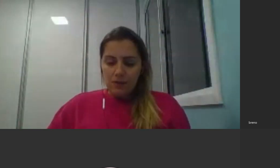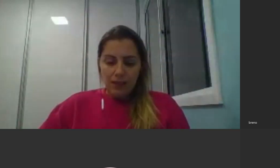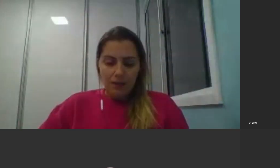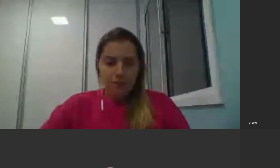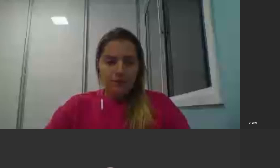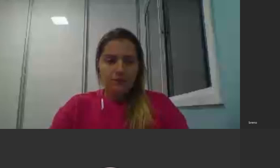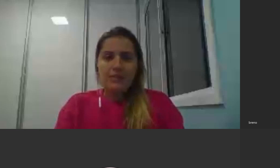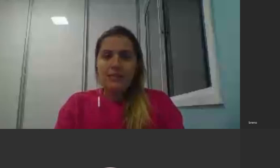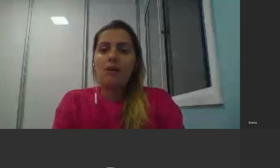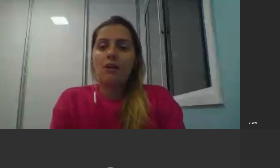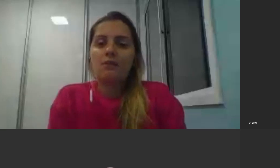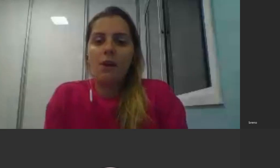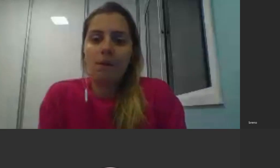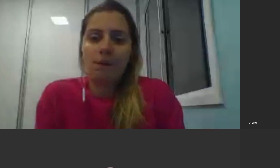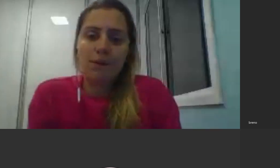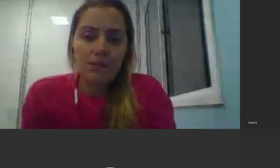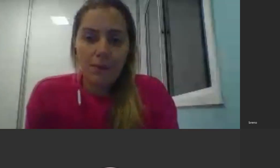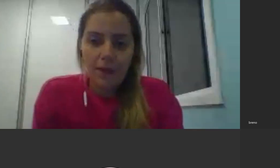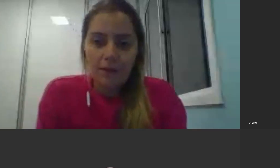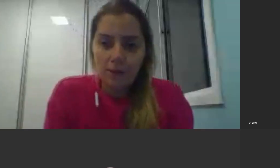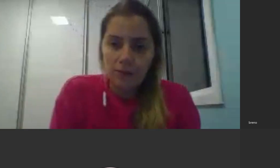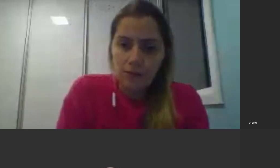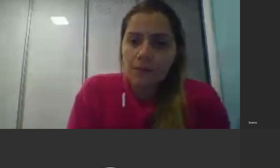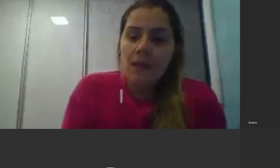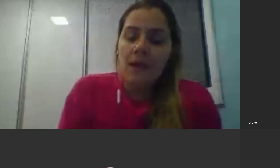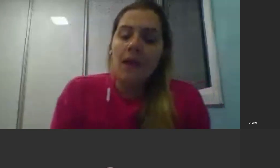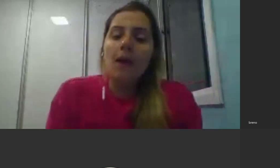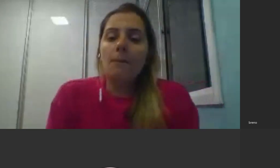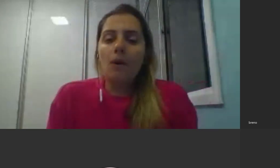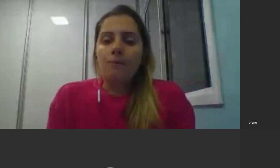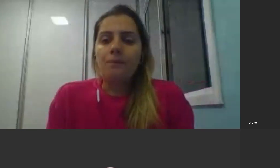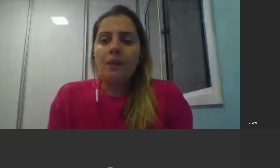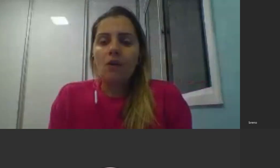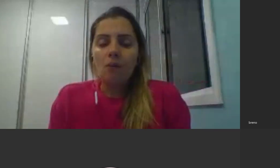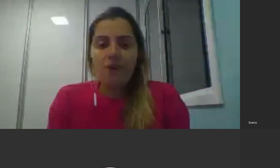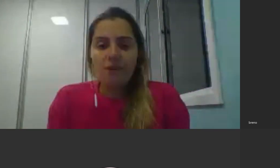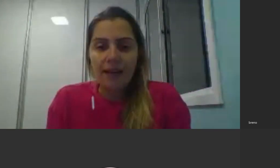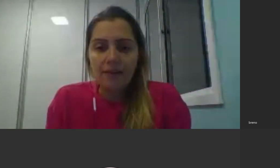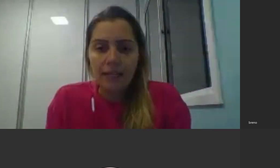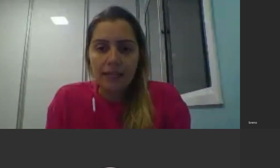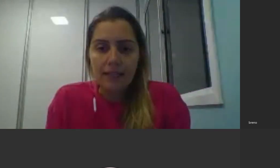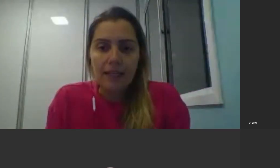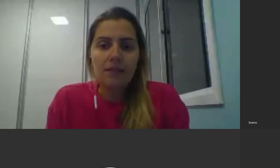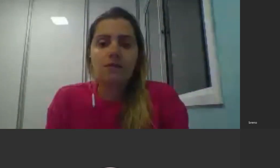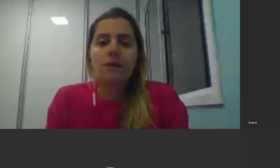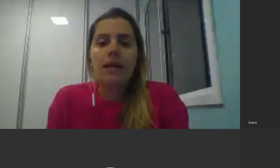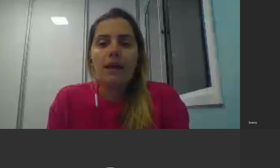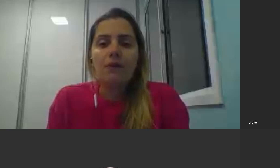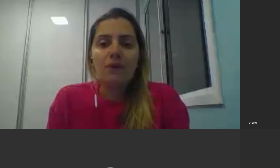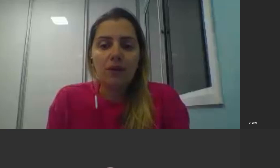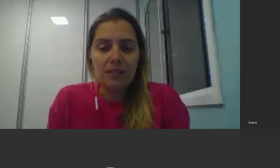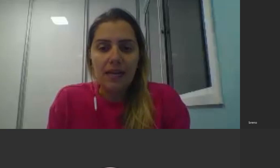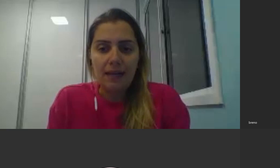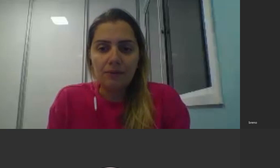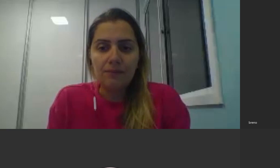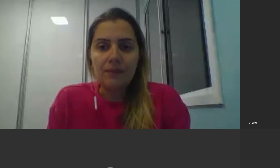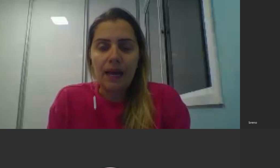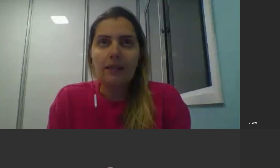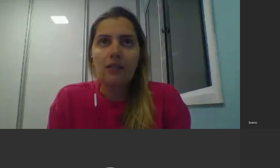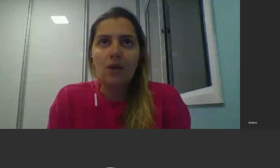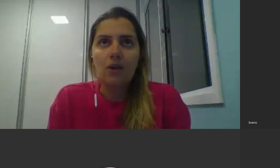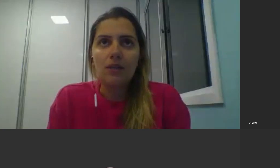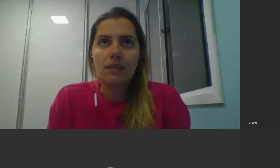para conseguir fazer da melhor forma possível para todos. Bom, como foi falado naquele texto, foi